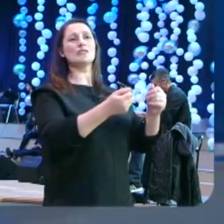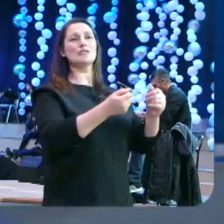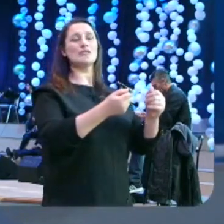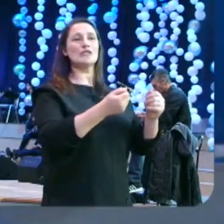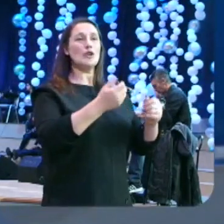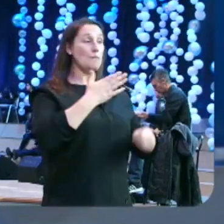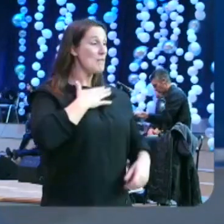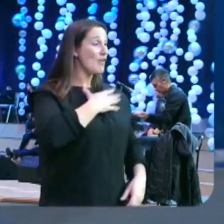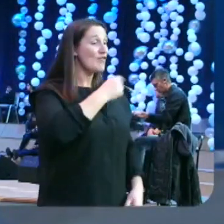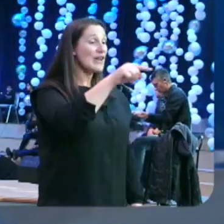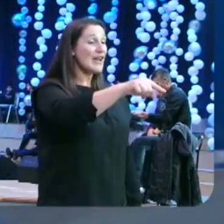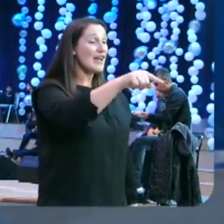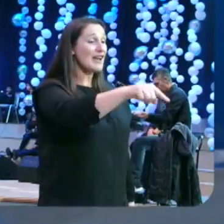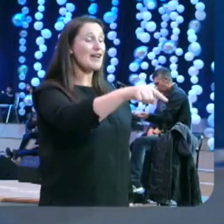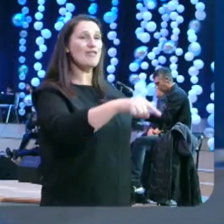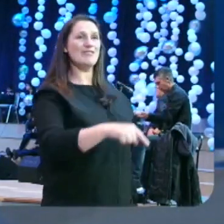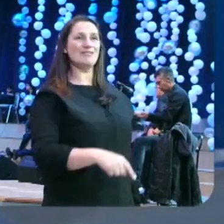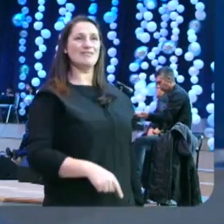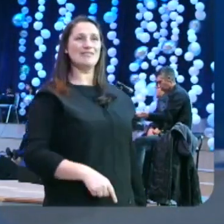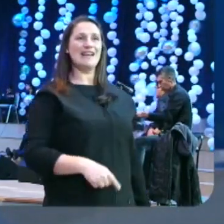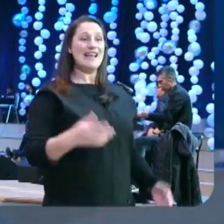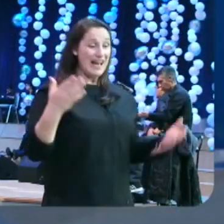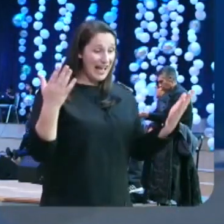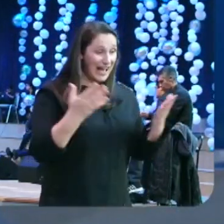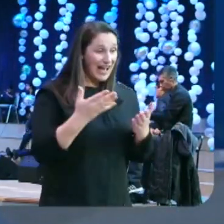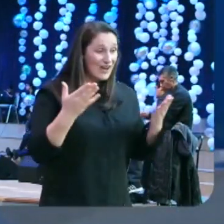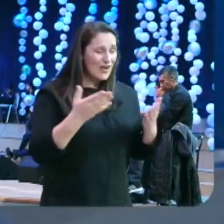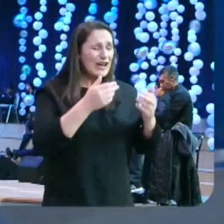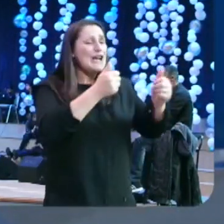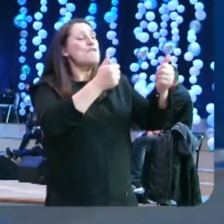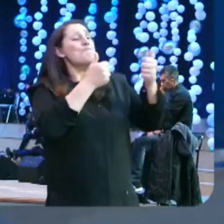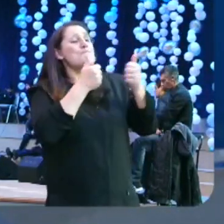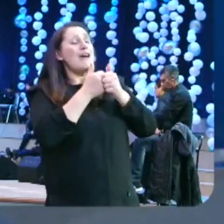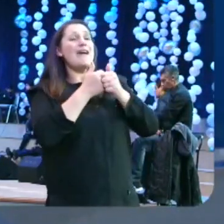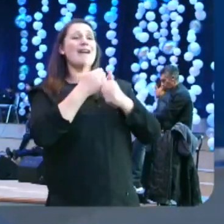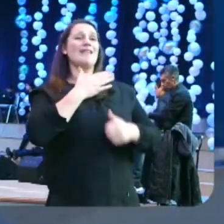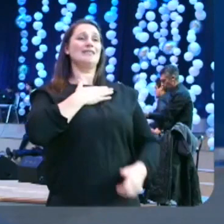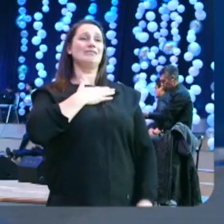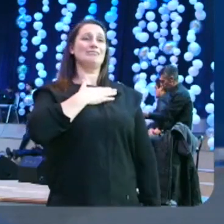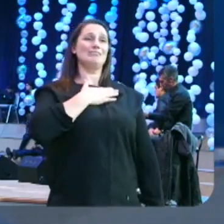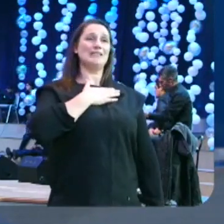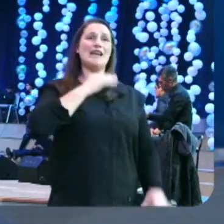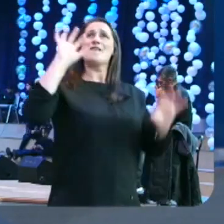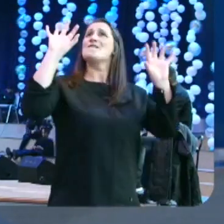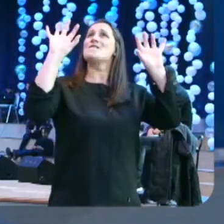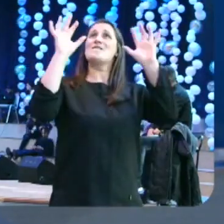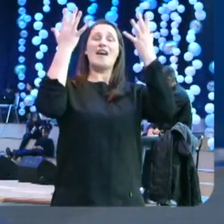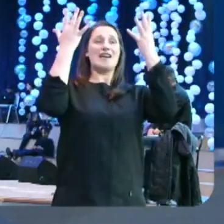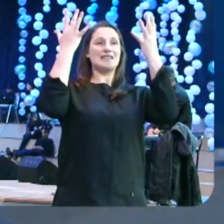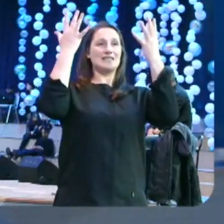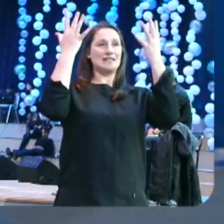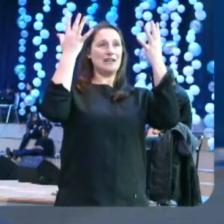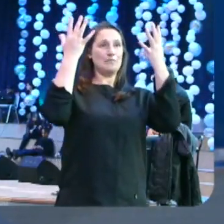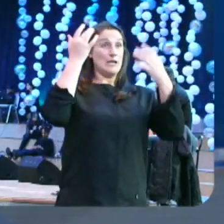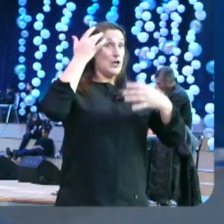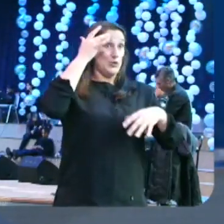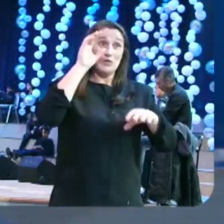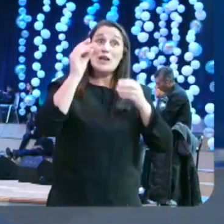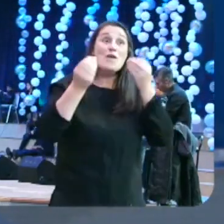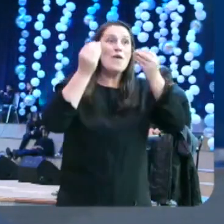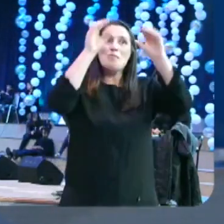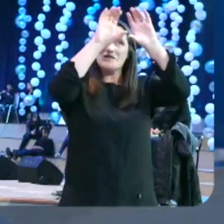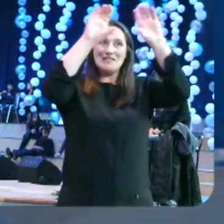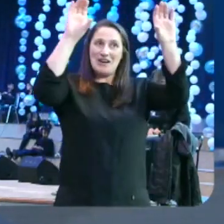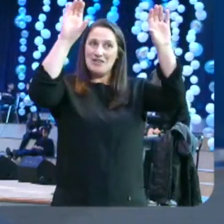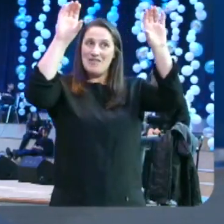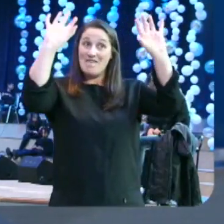o meu filho agora está pertinho de mim. E eu não sei qual é a estrutura da festa no céu, mas não deve